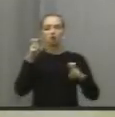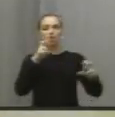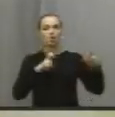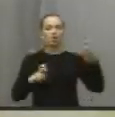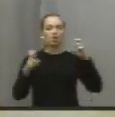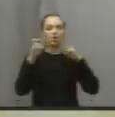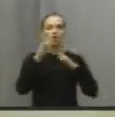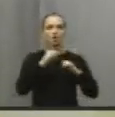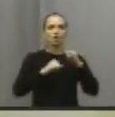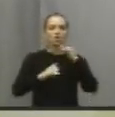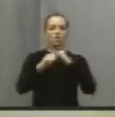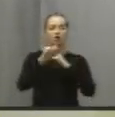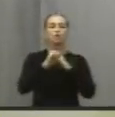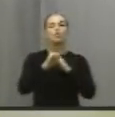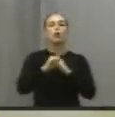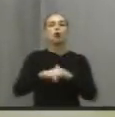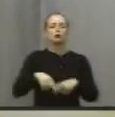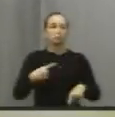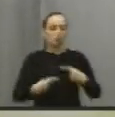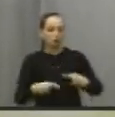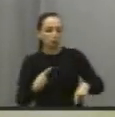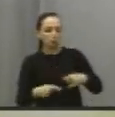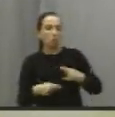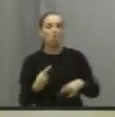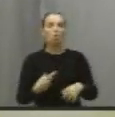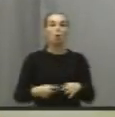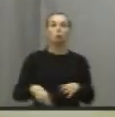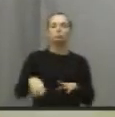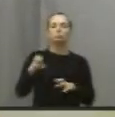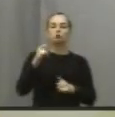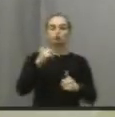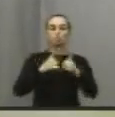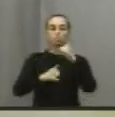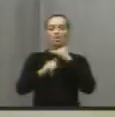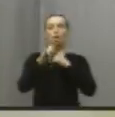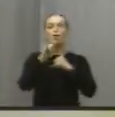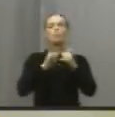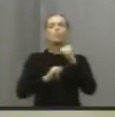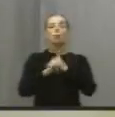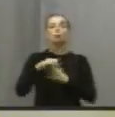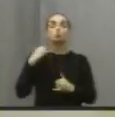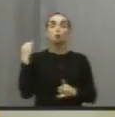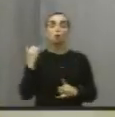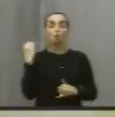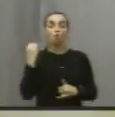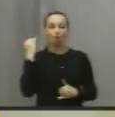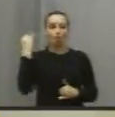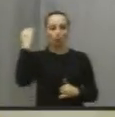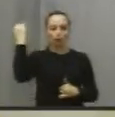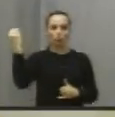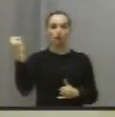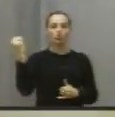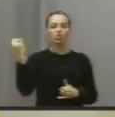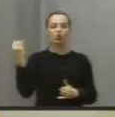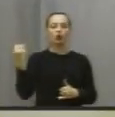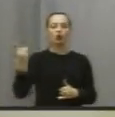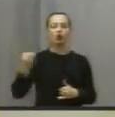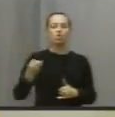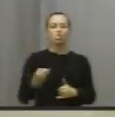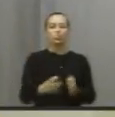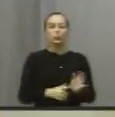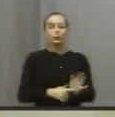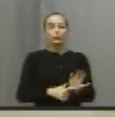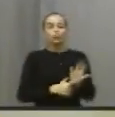hoje discute o marco regulatório da internet, o que é fundamental. Diante de tudo o